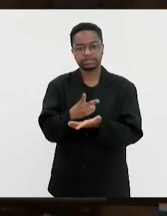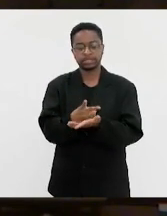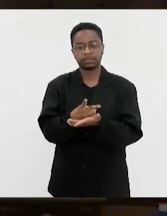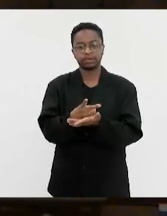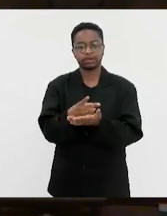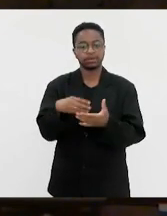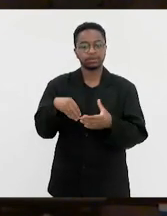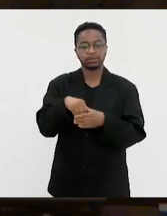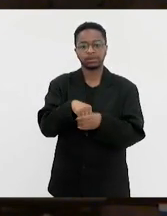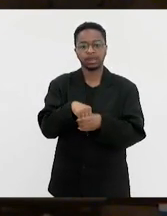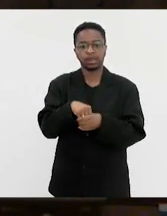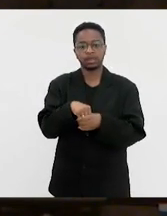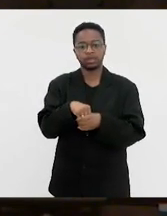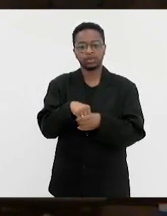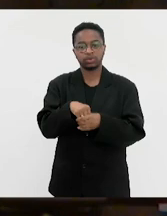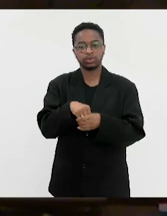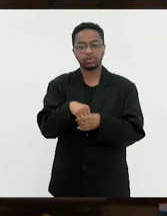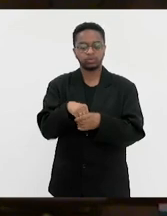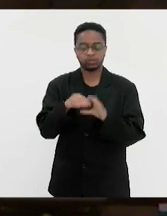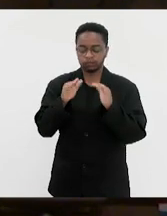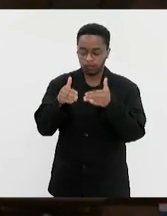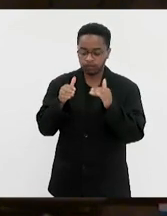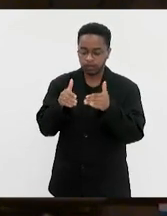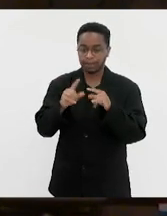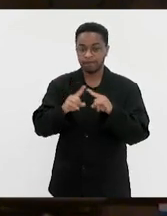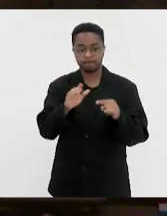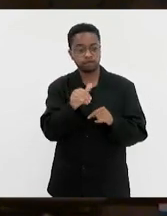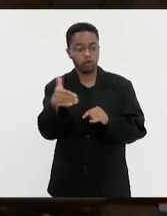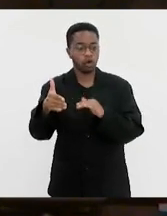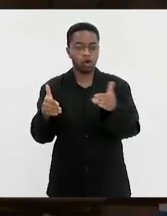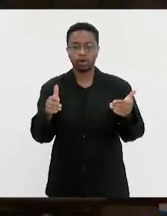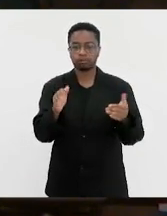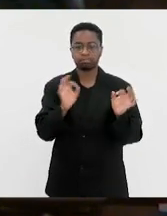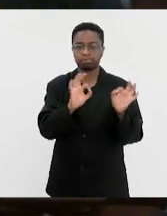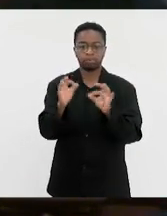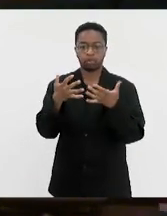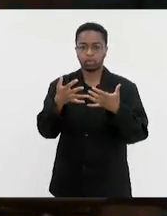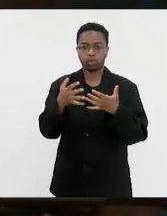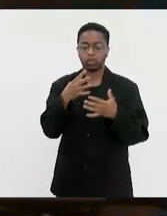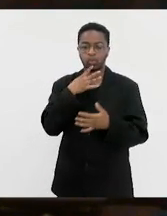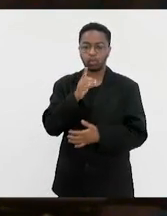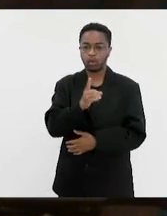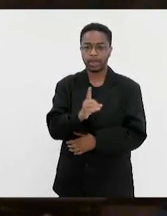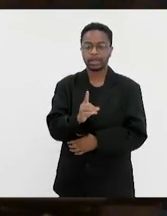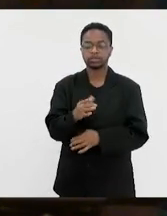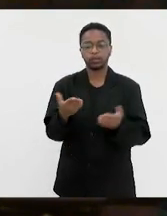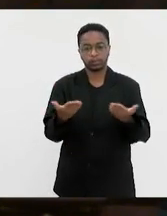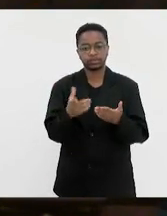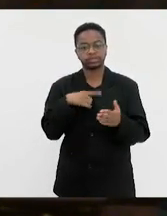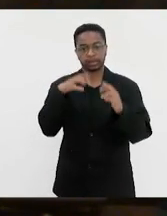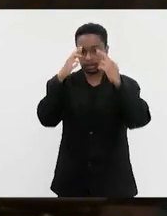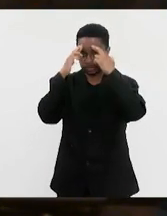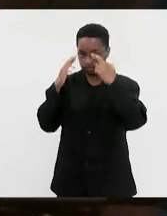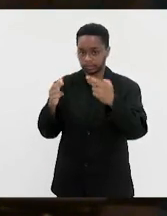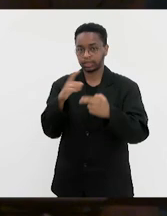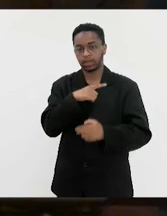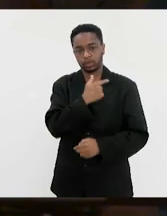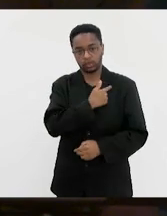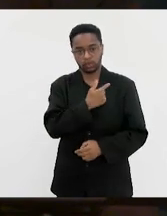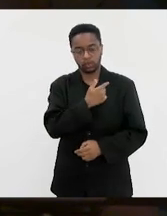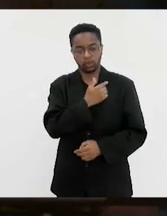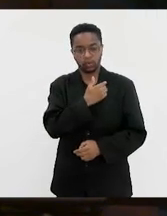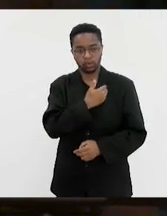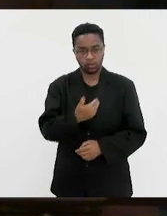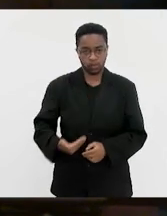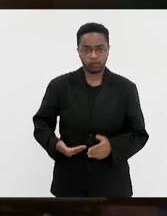Mesquita, e fora de Mesquita ninguém falava. Hoje Mesquita é respeitado, existe um governo que funciona, existe